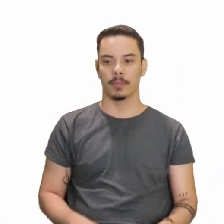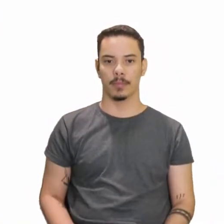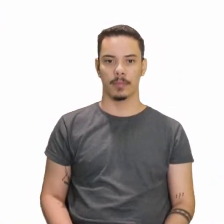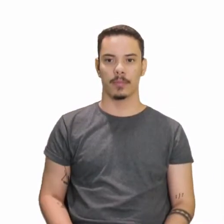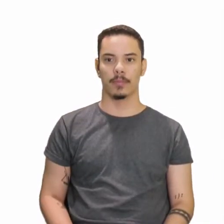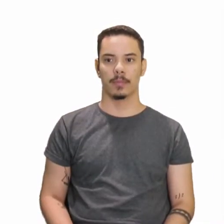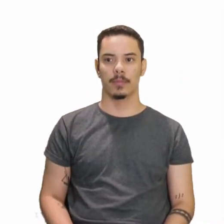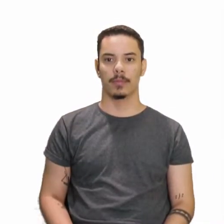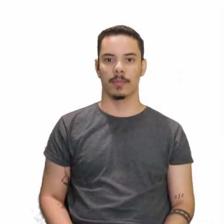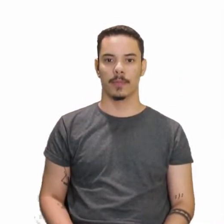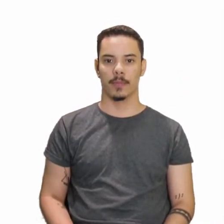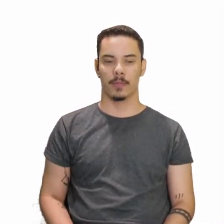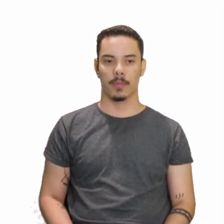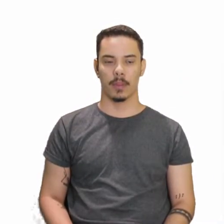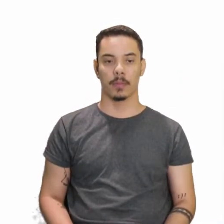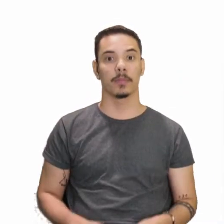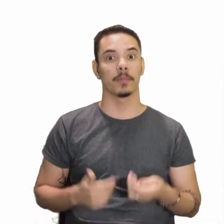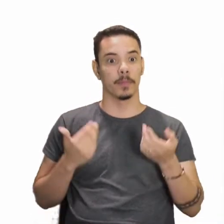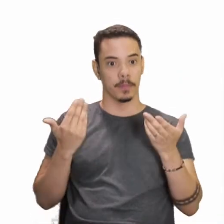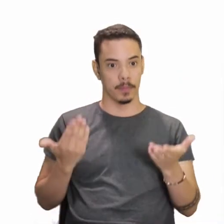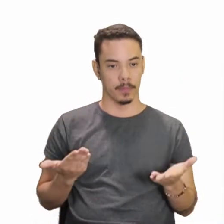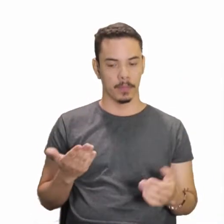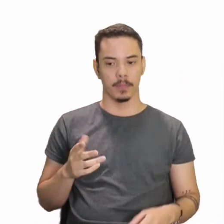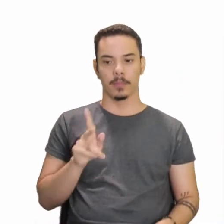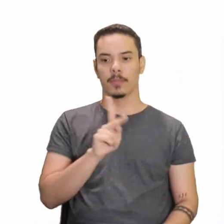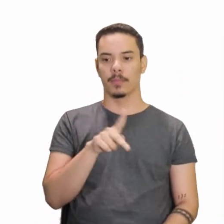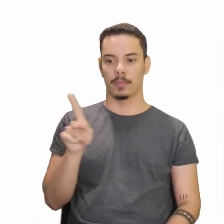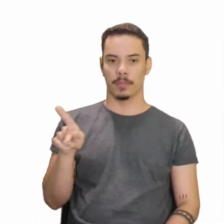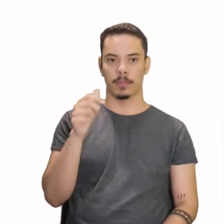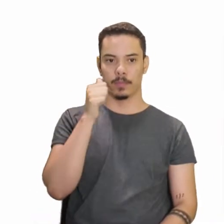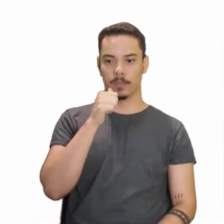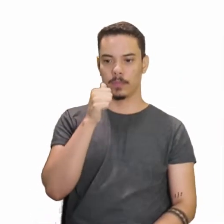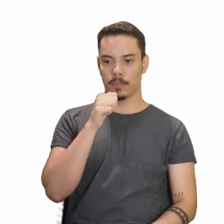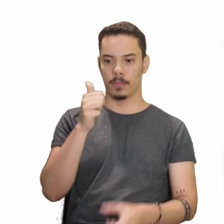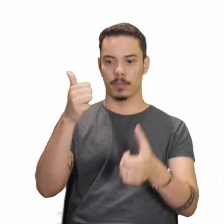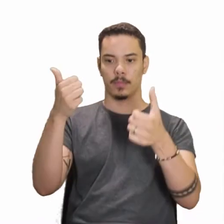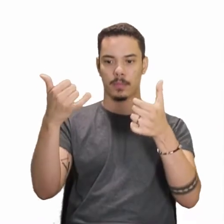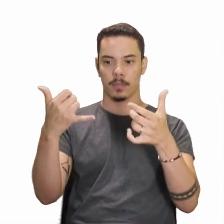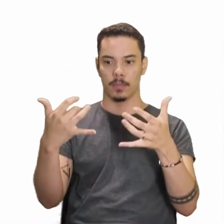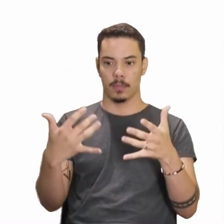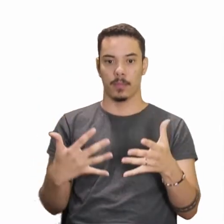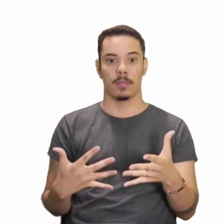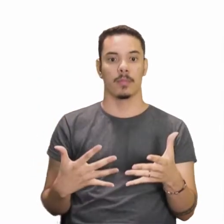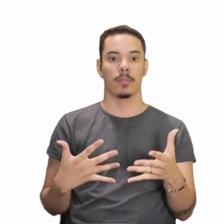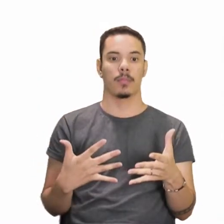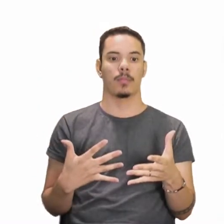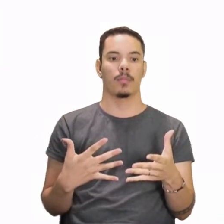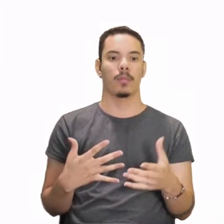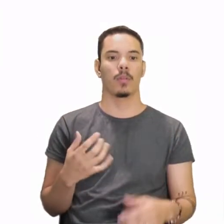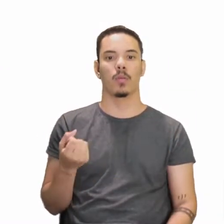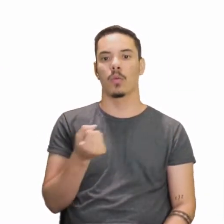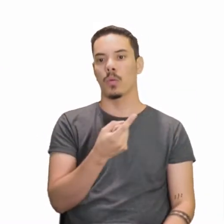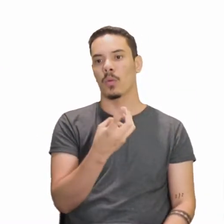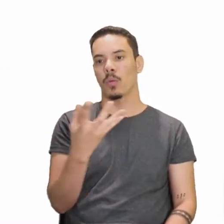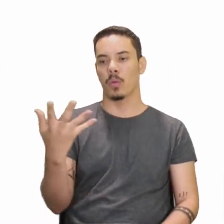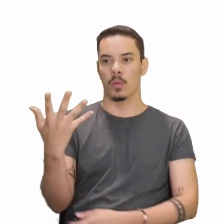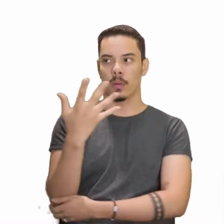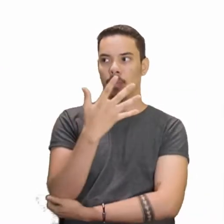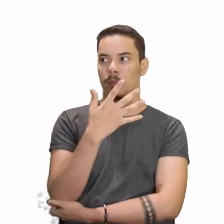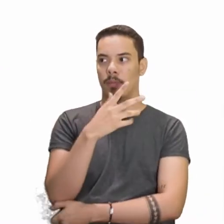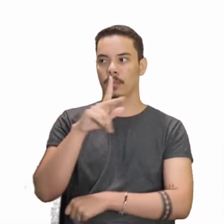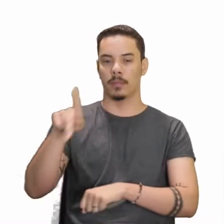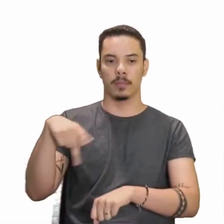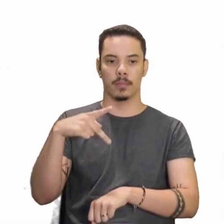do professor Jorge. Então, galera, como a professora falou, olha só quantos países aí falam